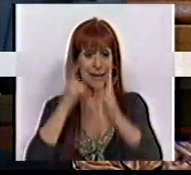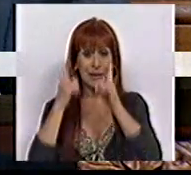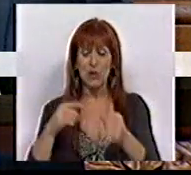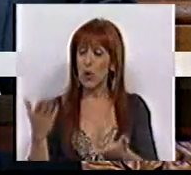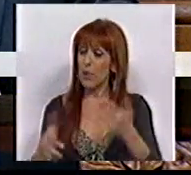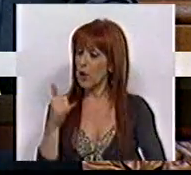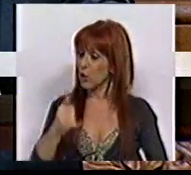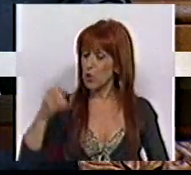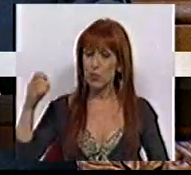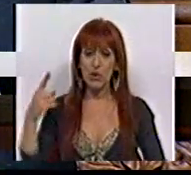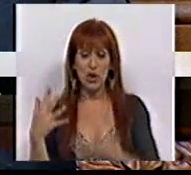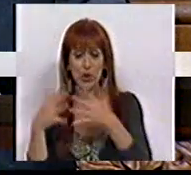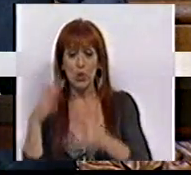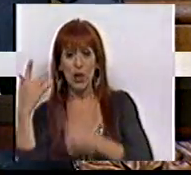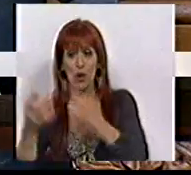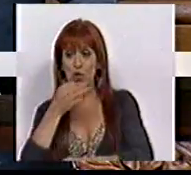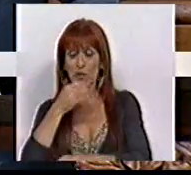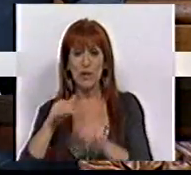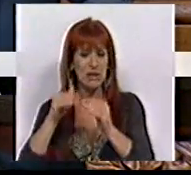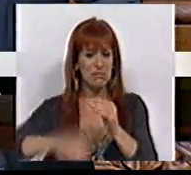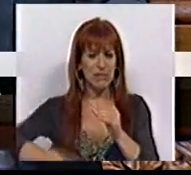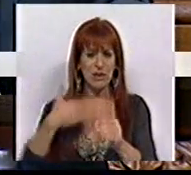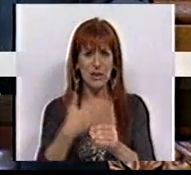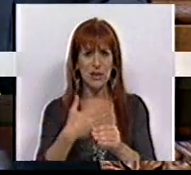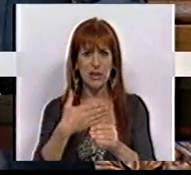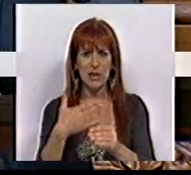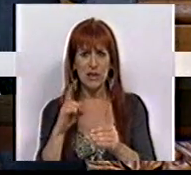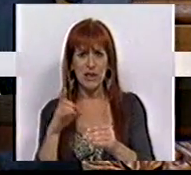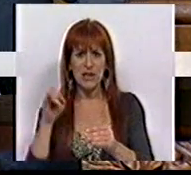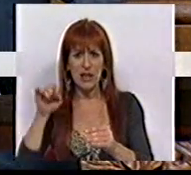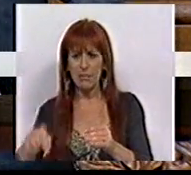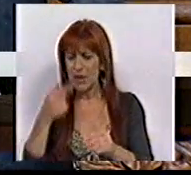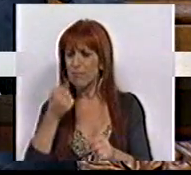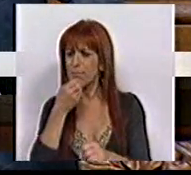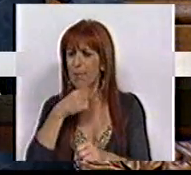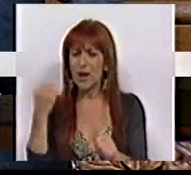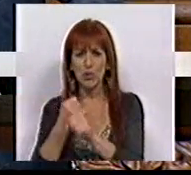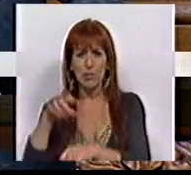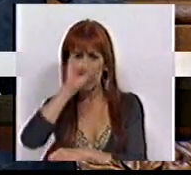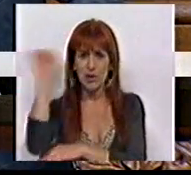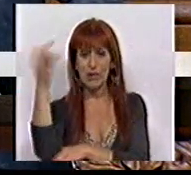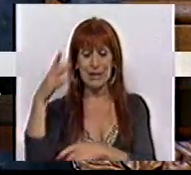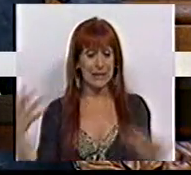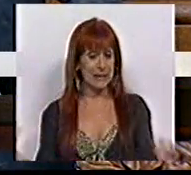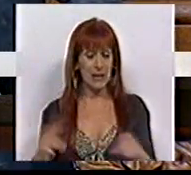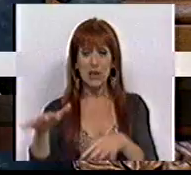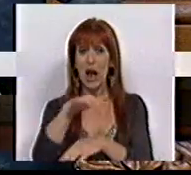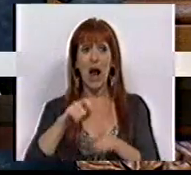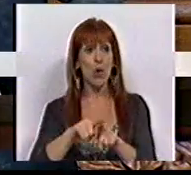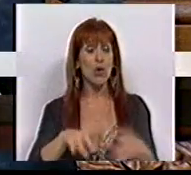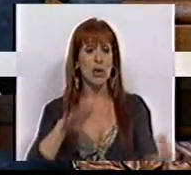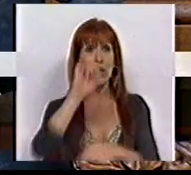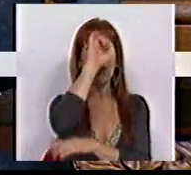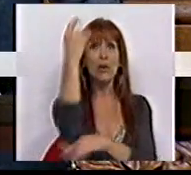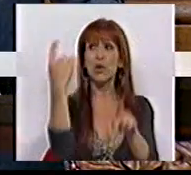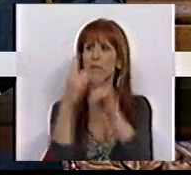que em 2000. Algumas estruturas falam em menos 160 mil postos de trabalho na floresta. Enquanto isto, as áreas de sobre e